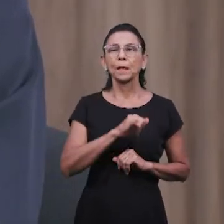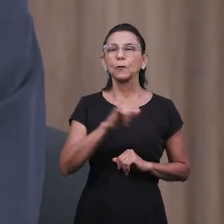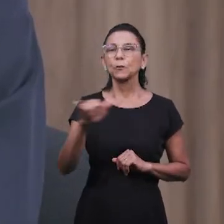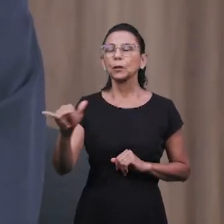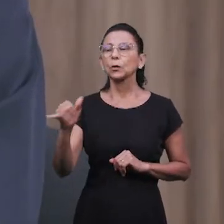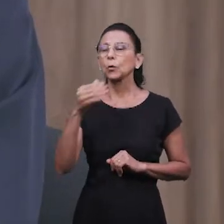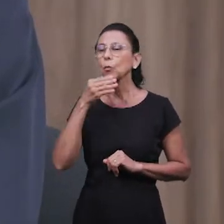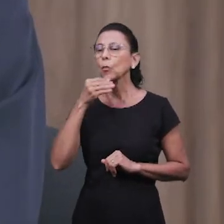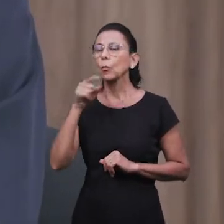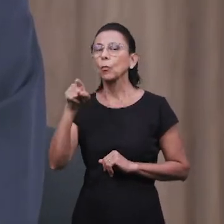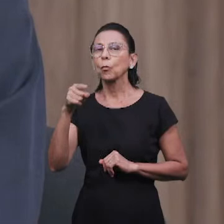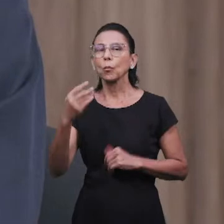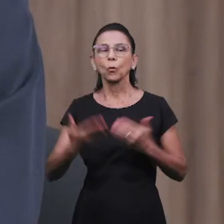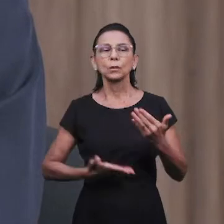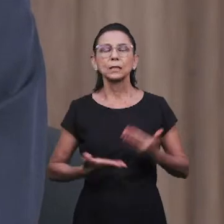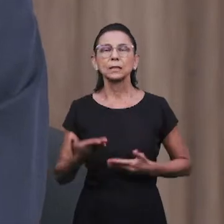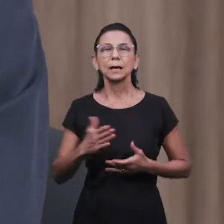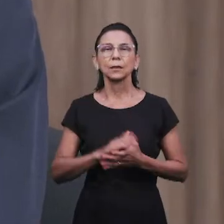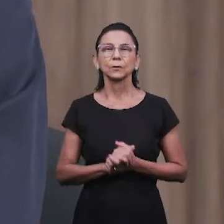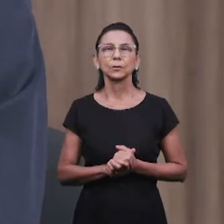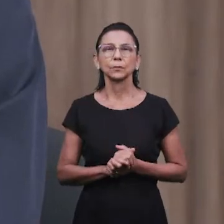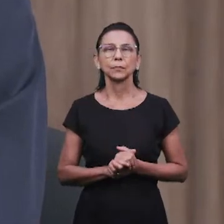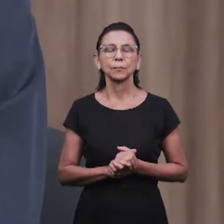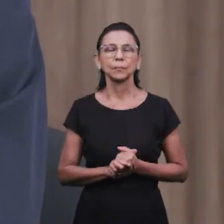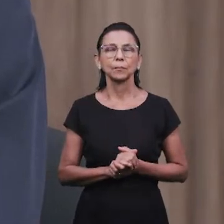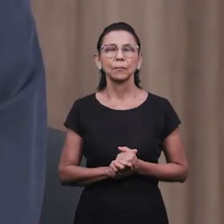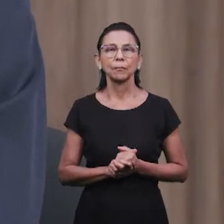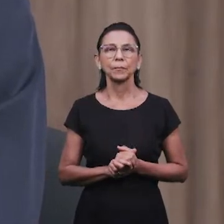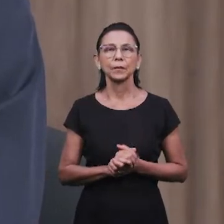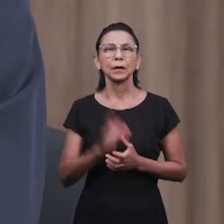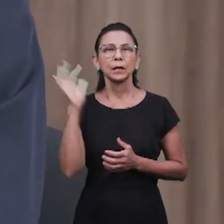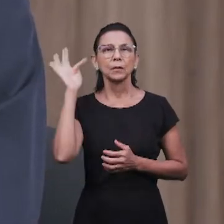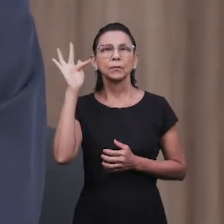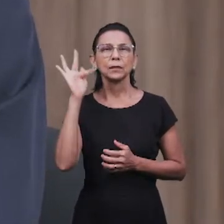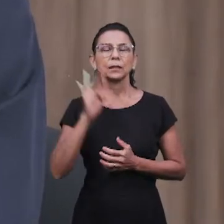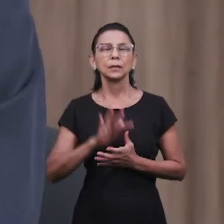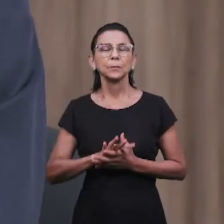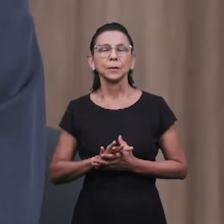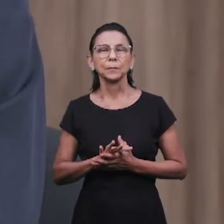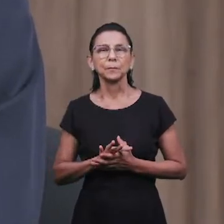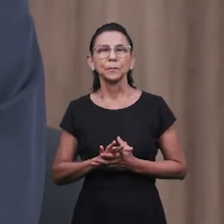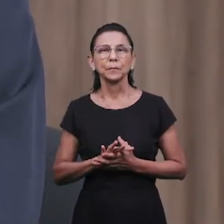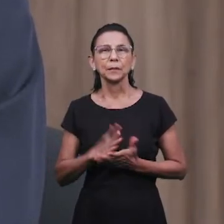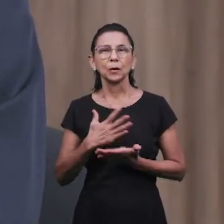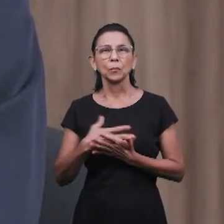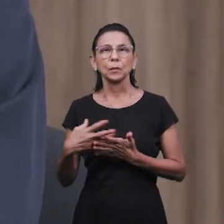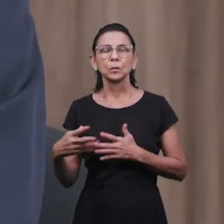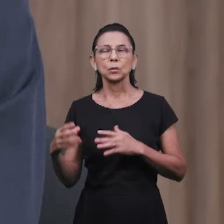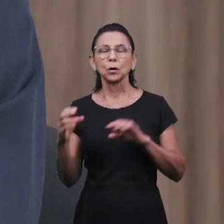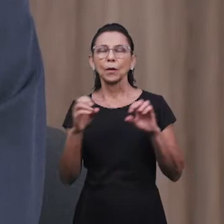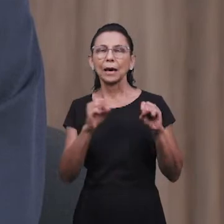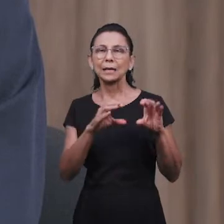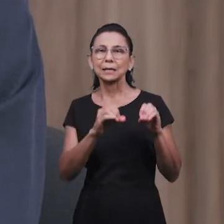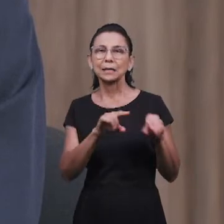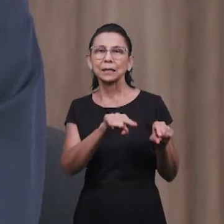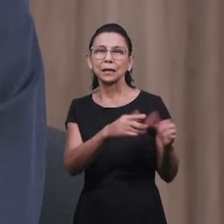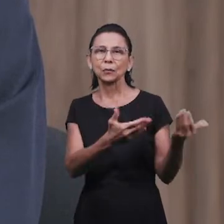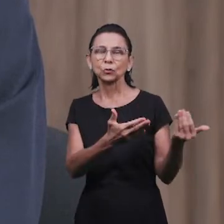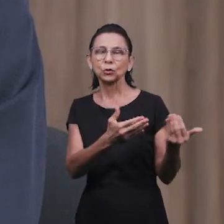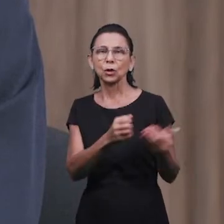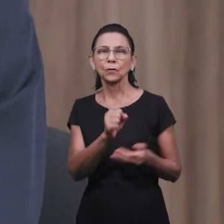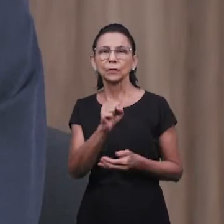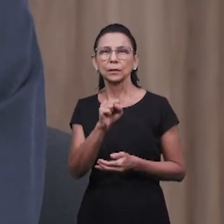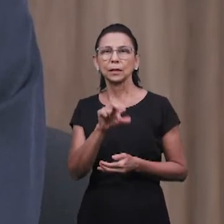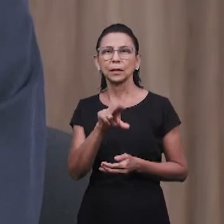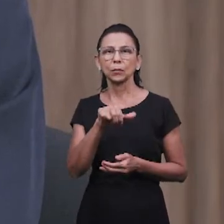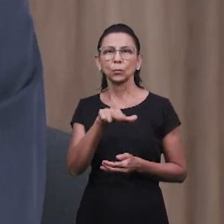do profeta de si mesmo ou de outro. E o Filipe, abrindo a boca, começou a ensinar. Porque aqui o texto vai mostrar o seguinte, que ele perguntou